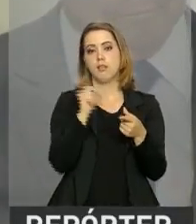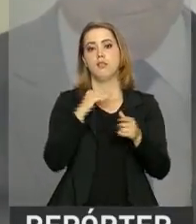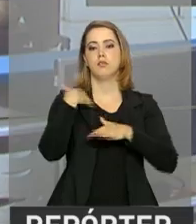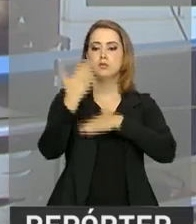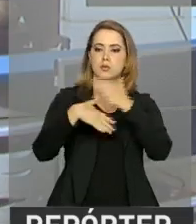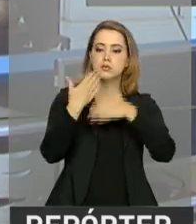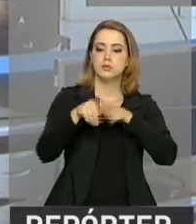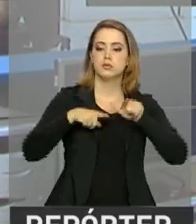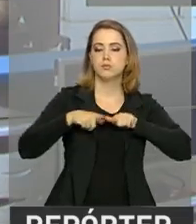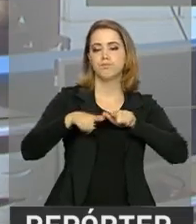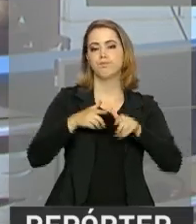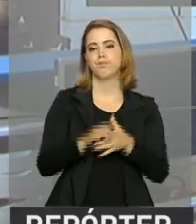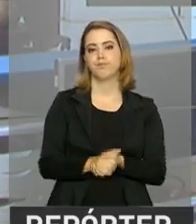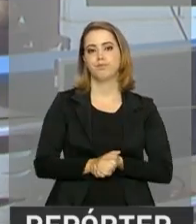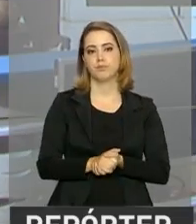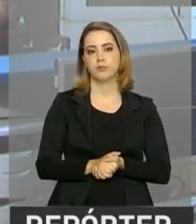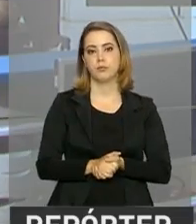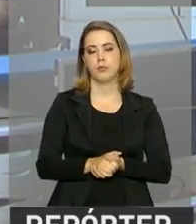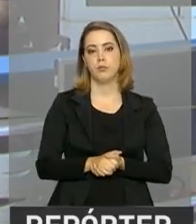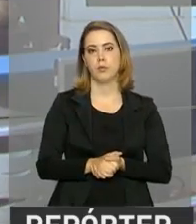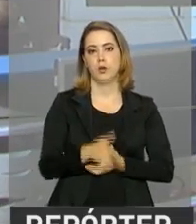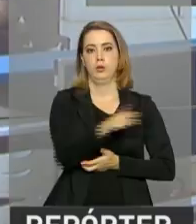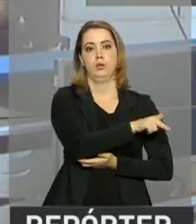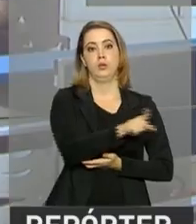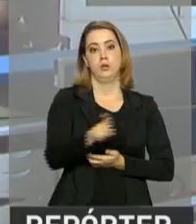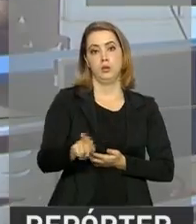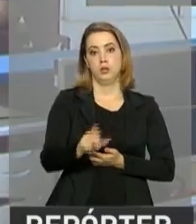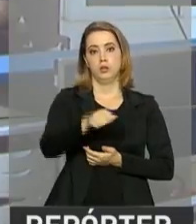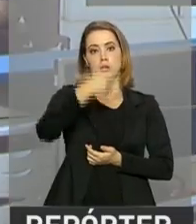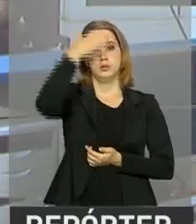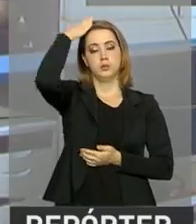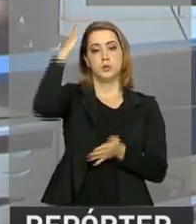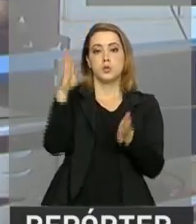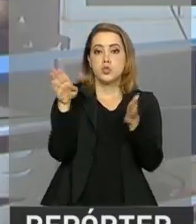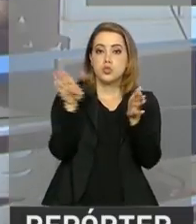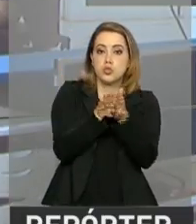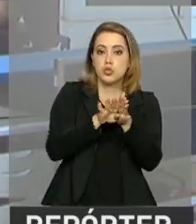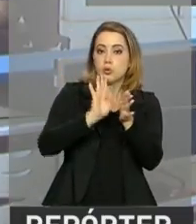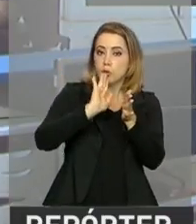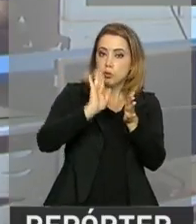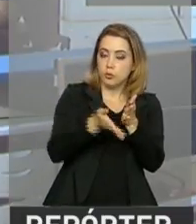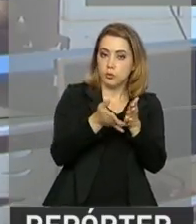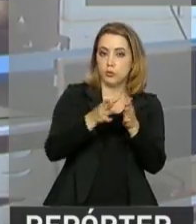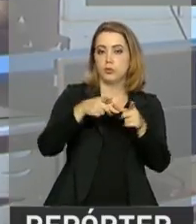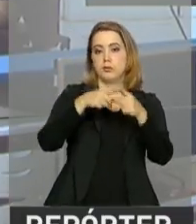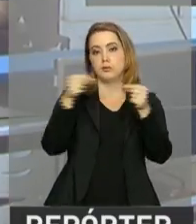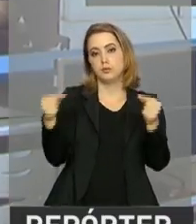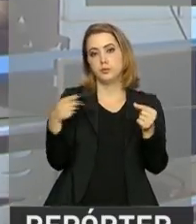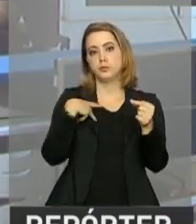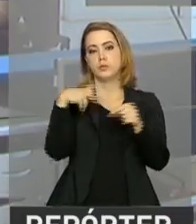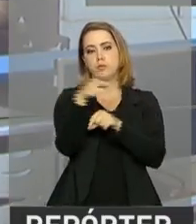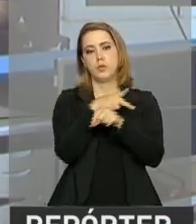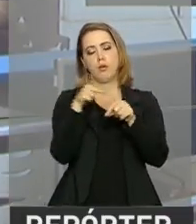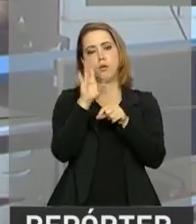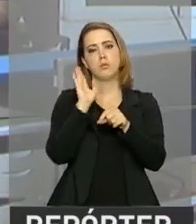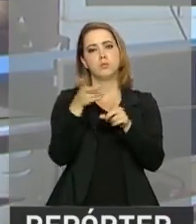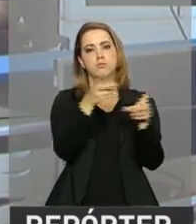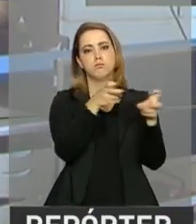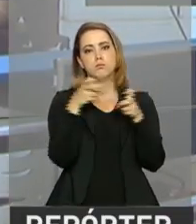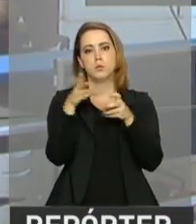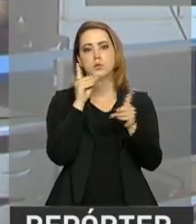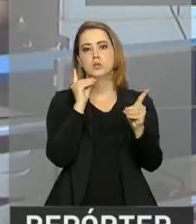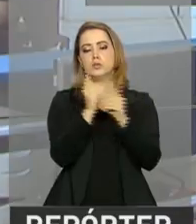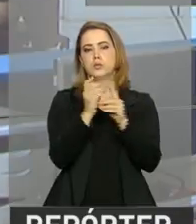permanente. O presidente Michel Temer chegou agora há pouco ao Japão. No país estão previstos encontros com empresários